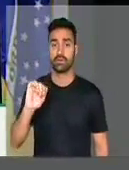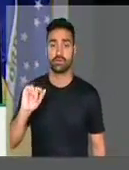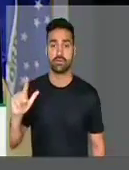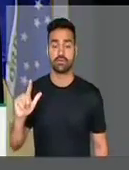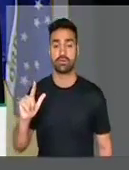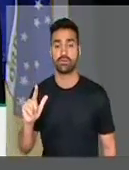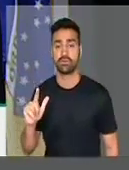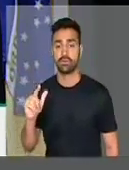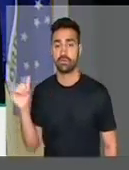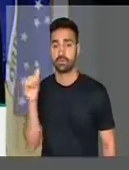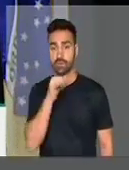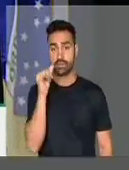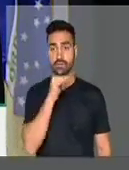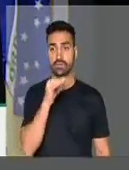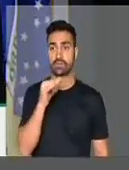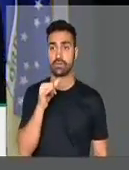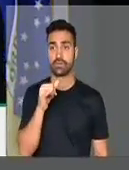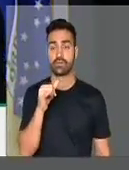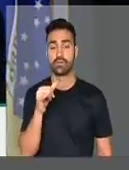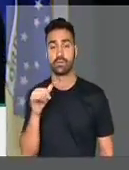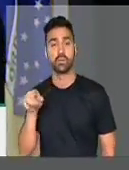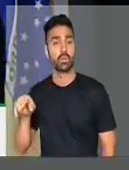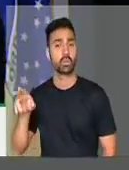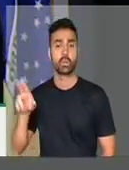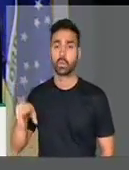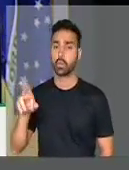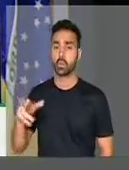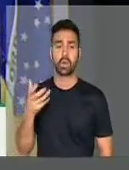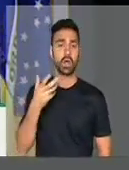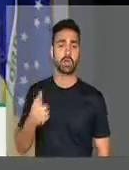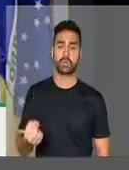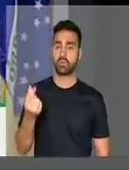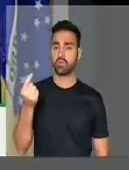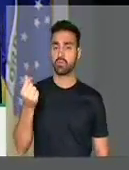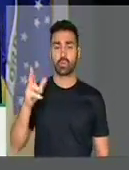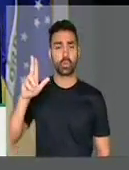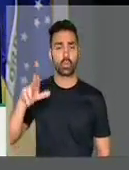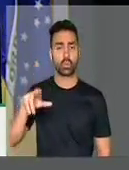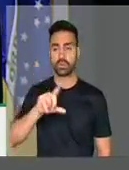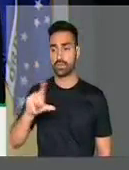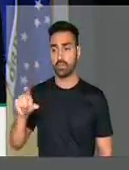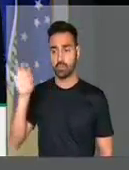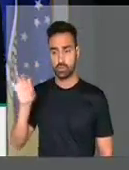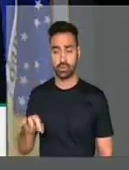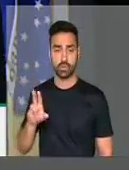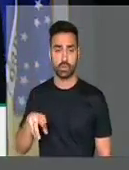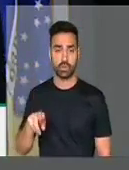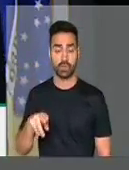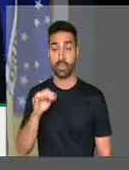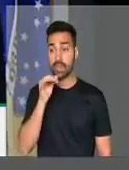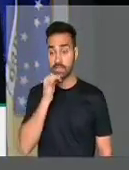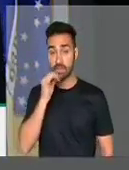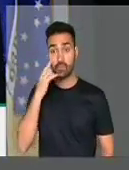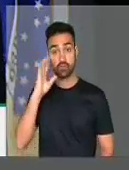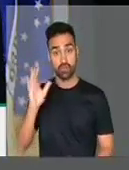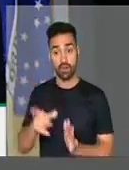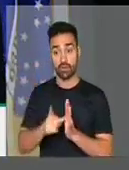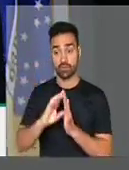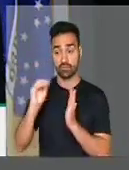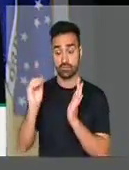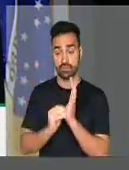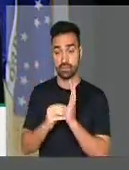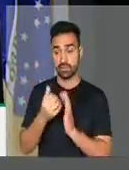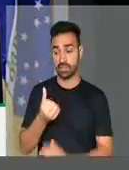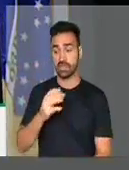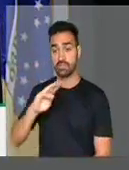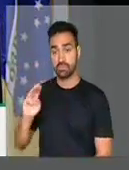Ludovico Pavone, jamais recebeu os recursos integrais. Dos 6 milhões de